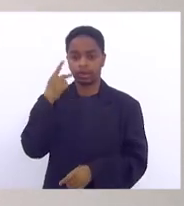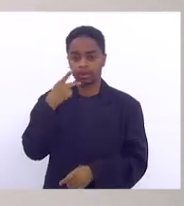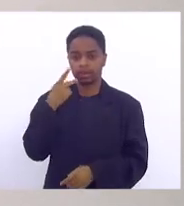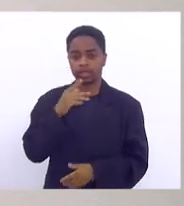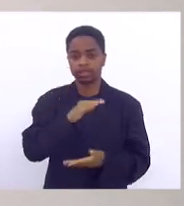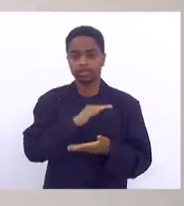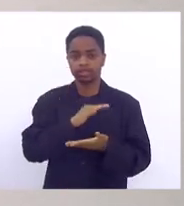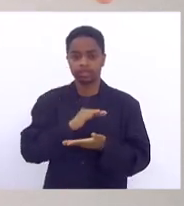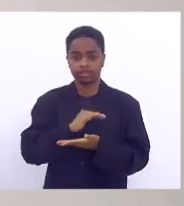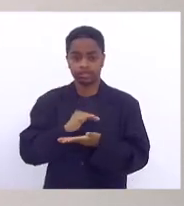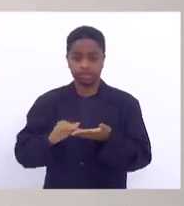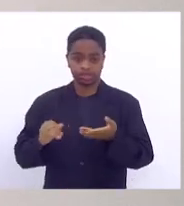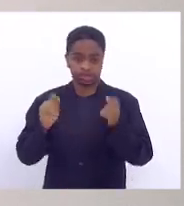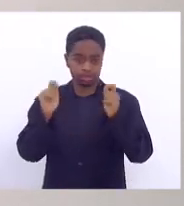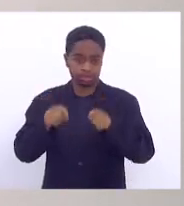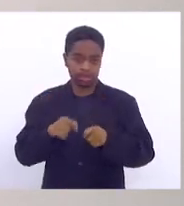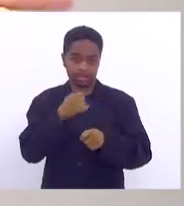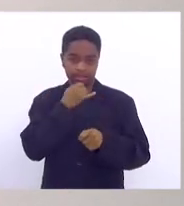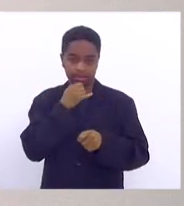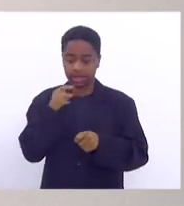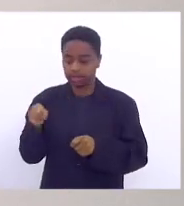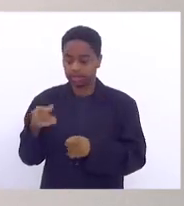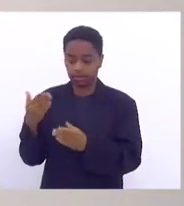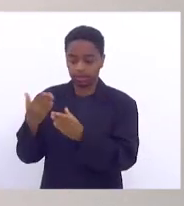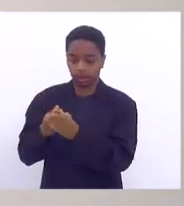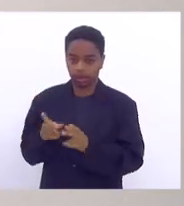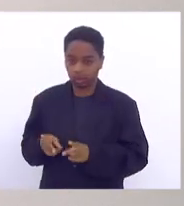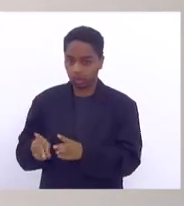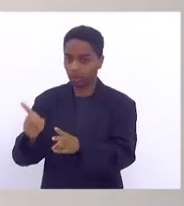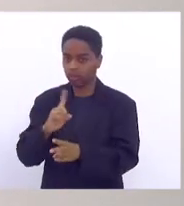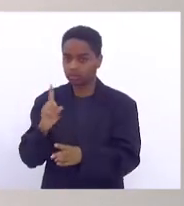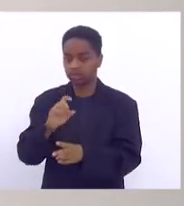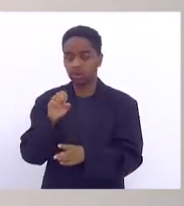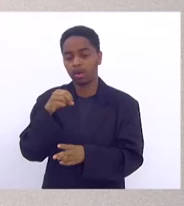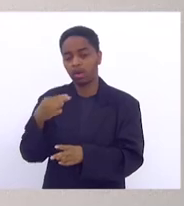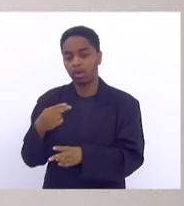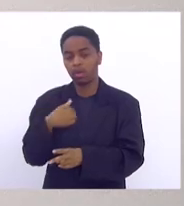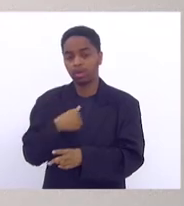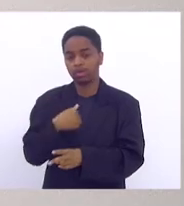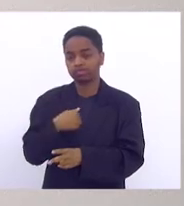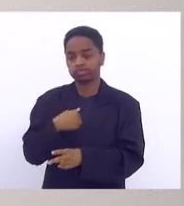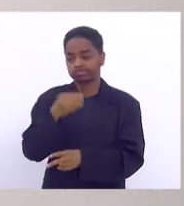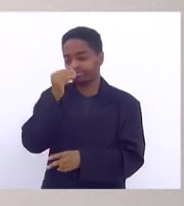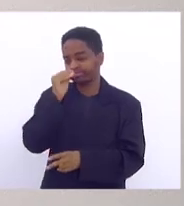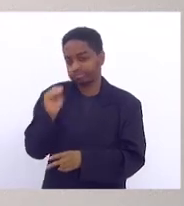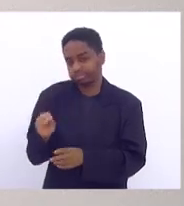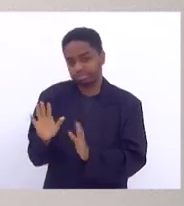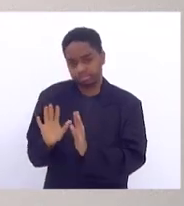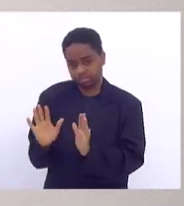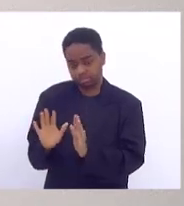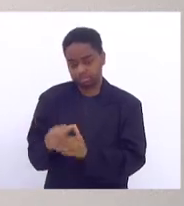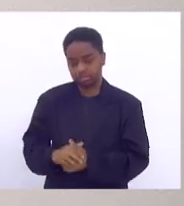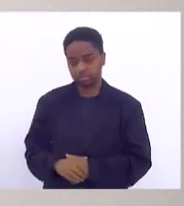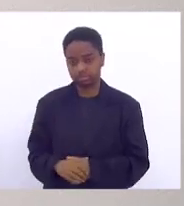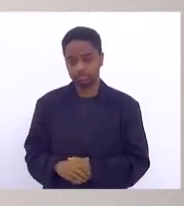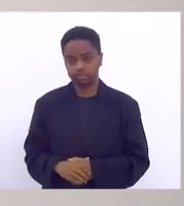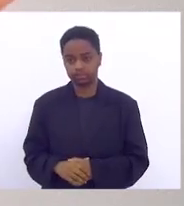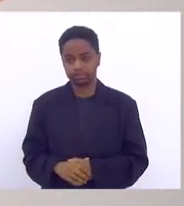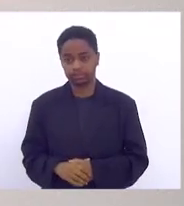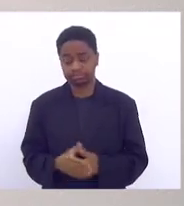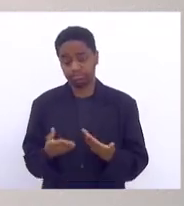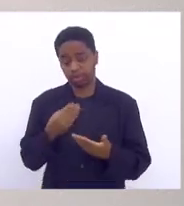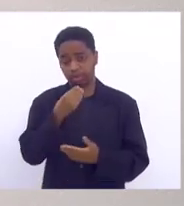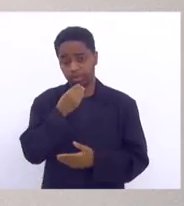esse processo não vai continuar ou não respondo sobre ele nãoé eh algo que